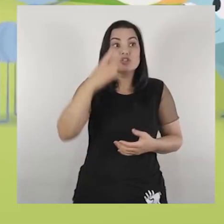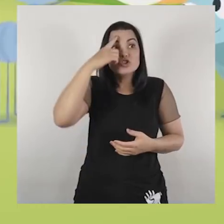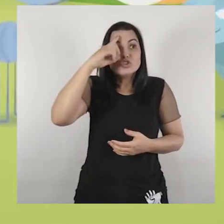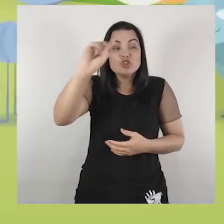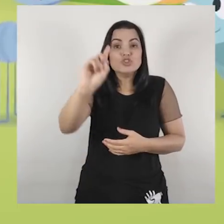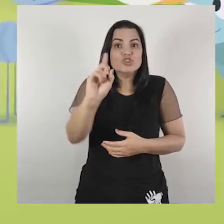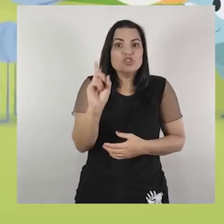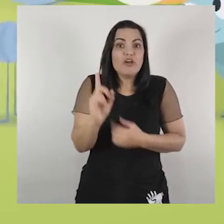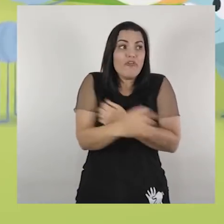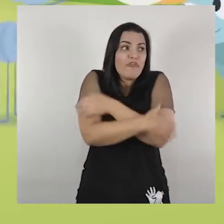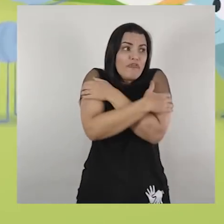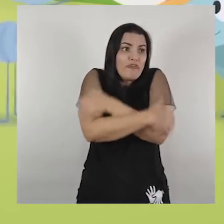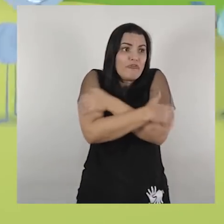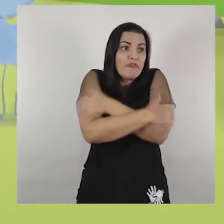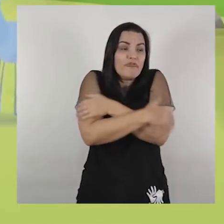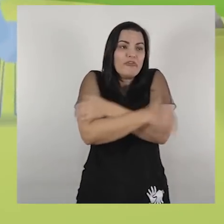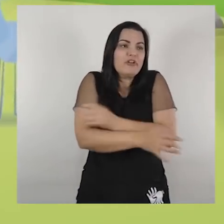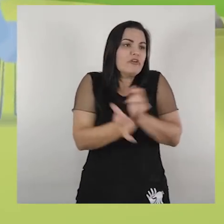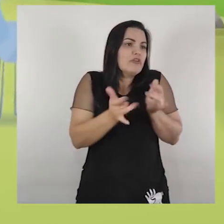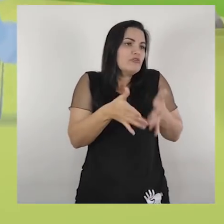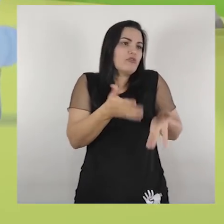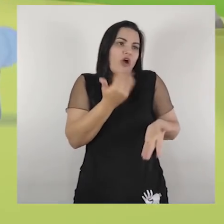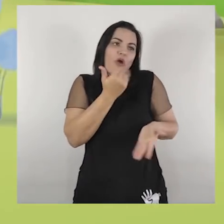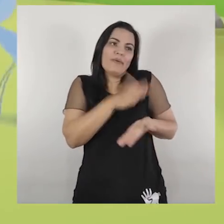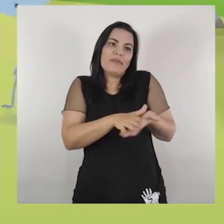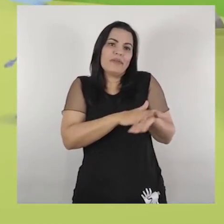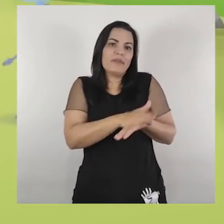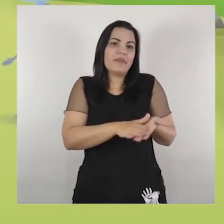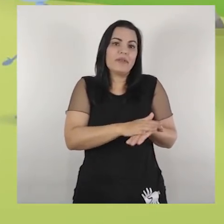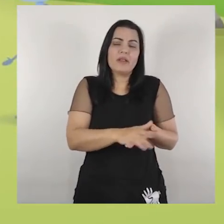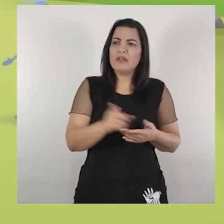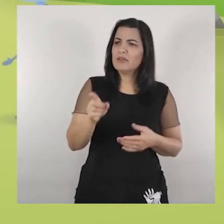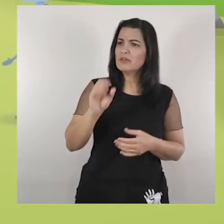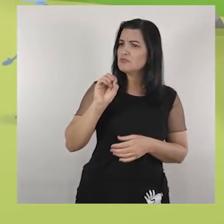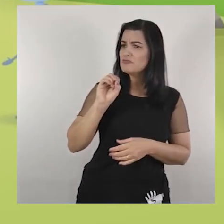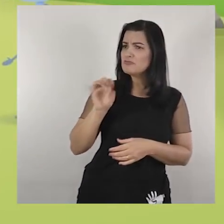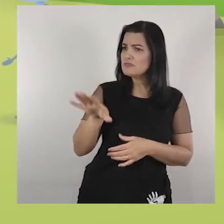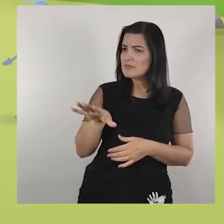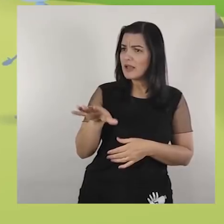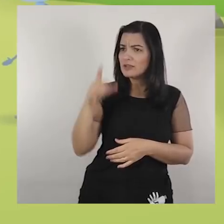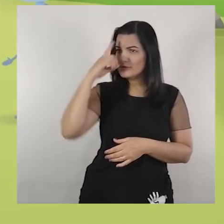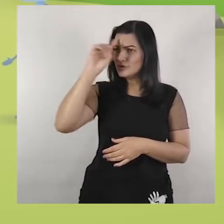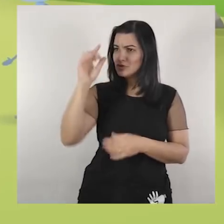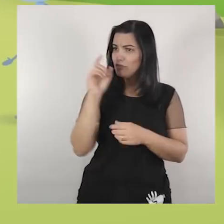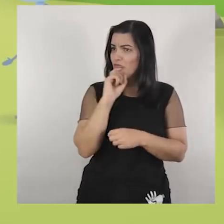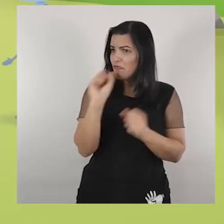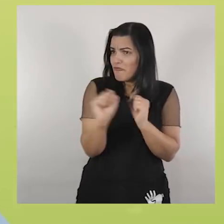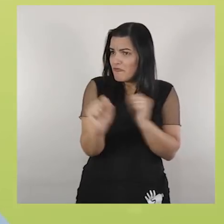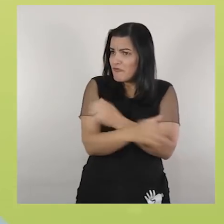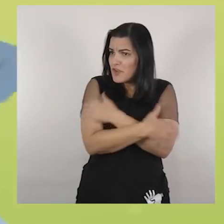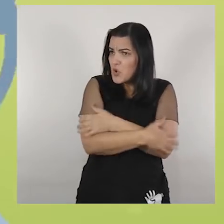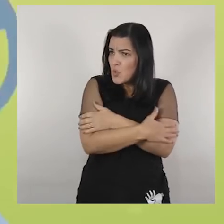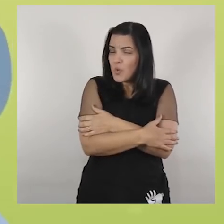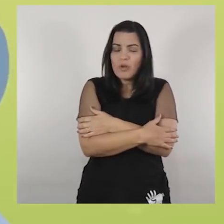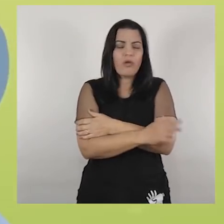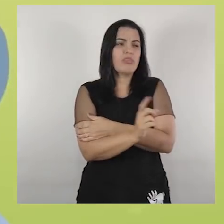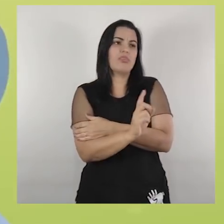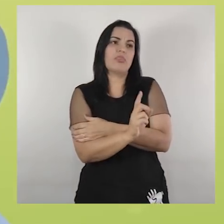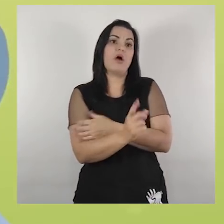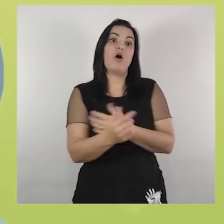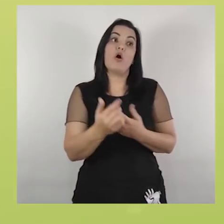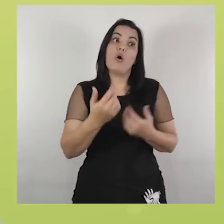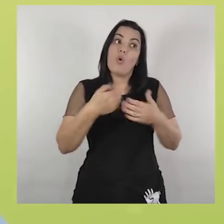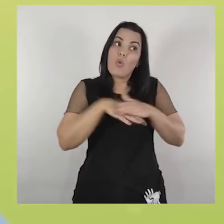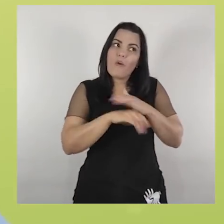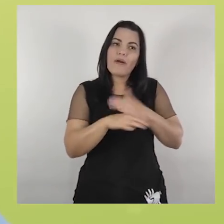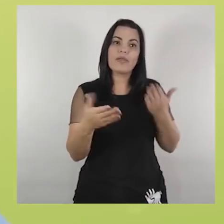dias frios? Não, por isso a gente trabalha duro agora. Como a gente é forte! Somos fortes